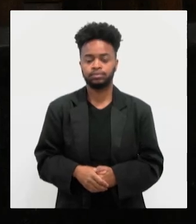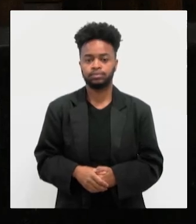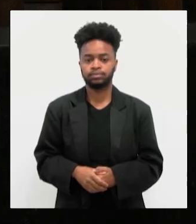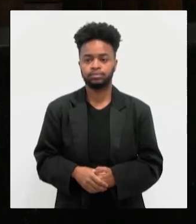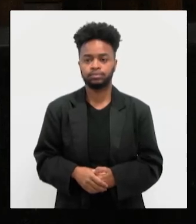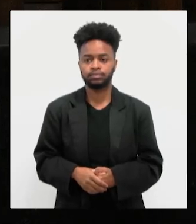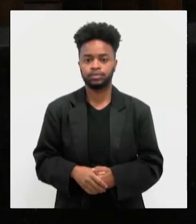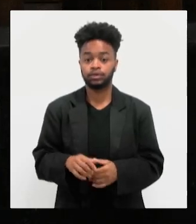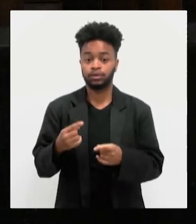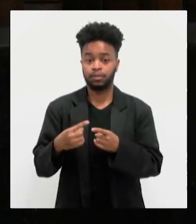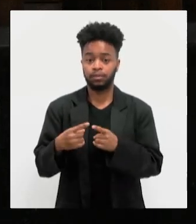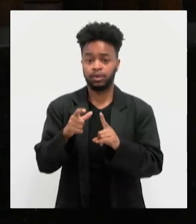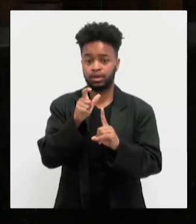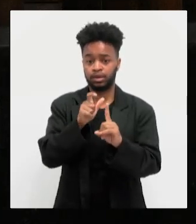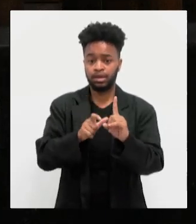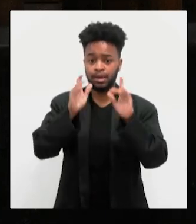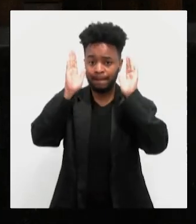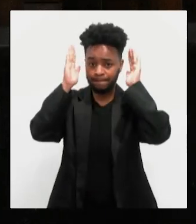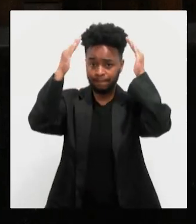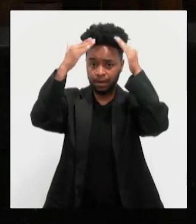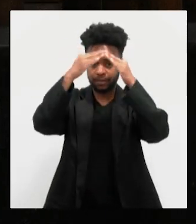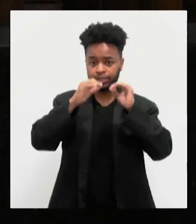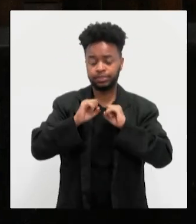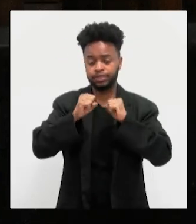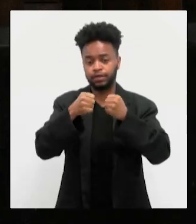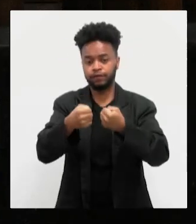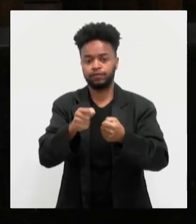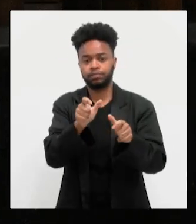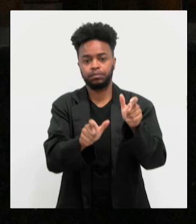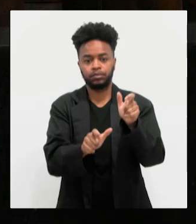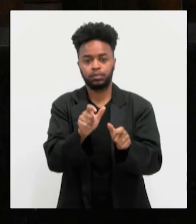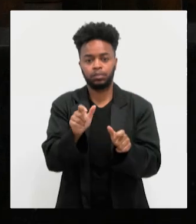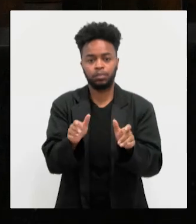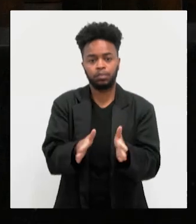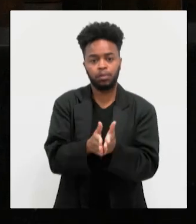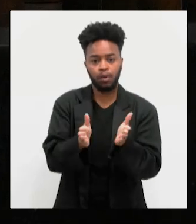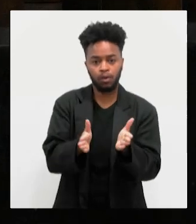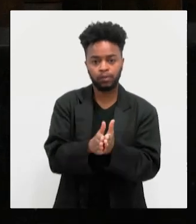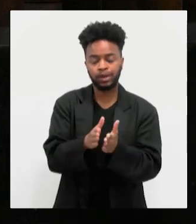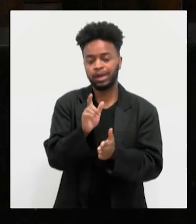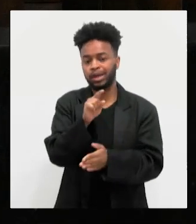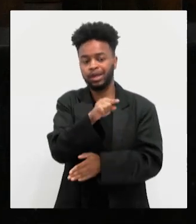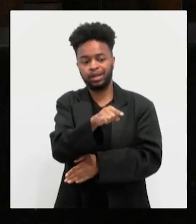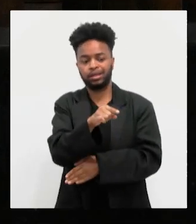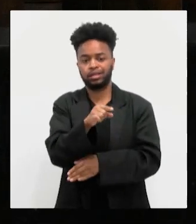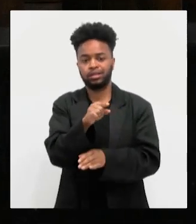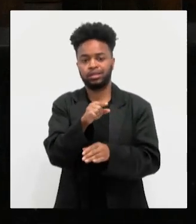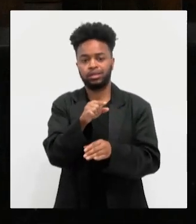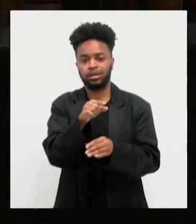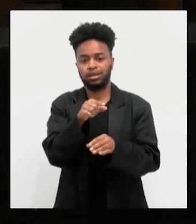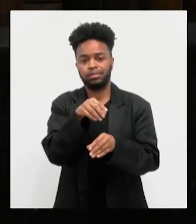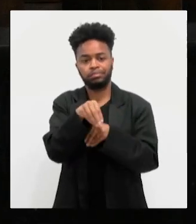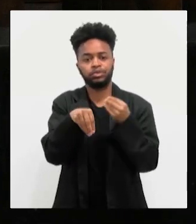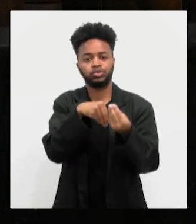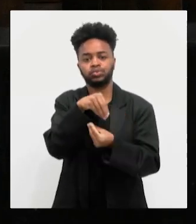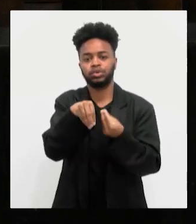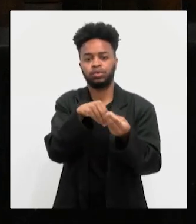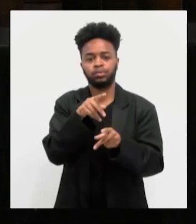Era o Papa dos pobres, o Papa que se misturava com a